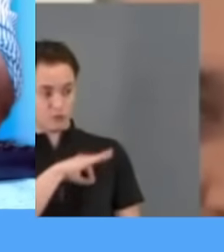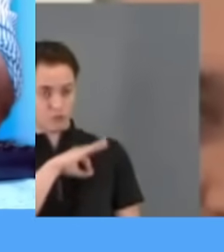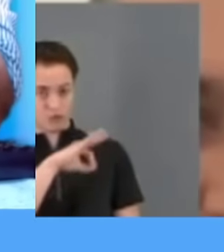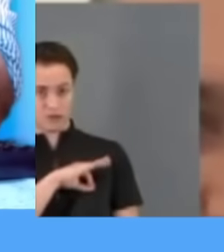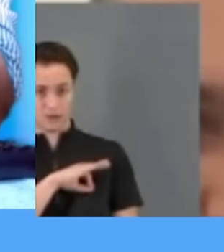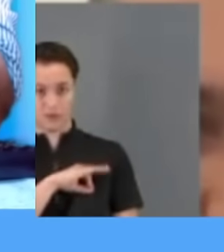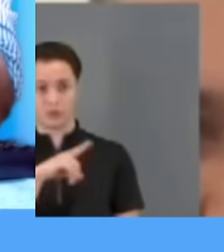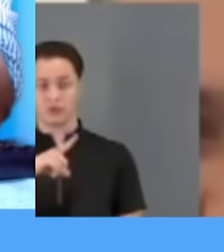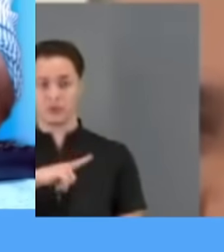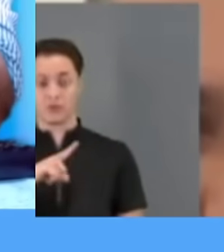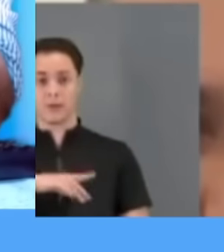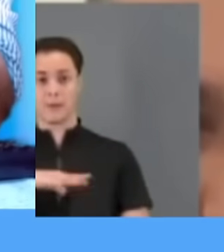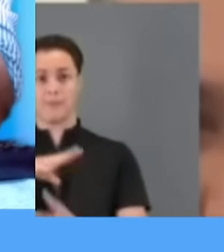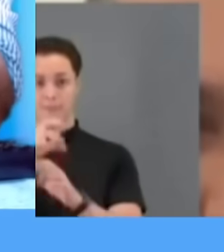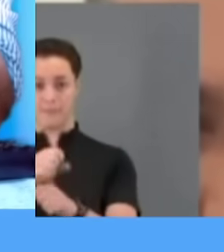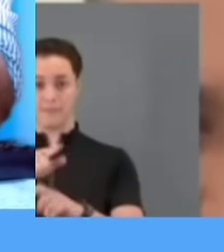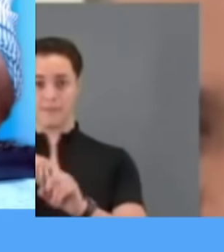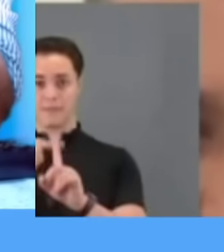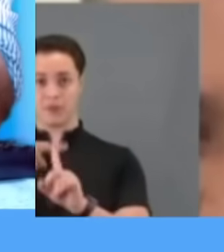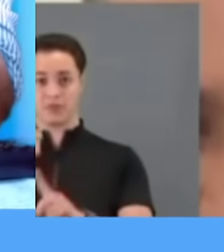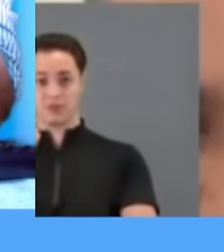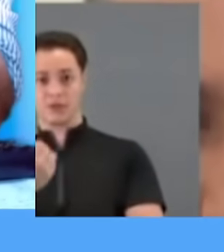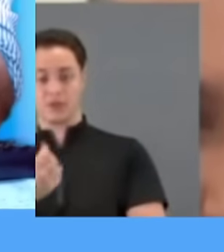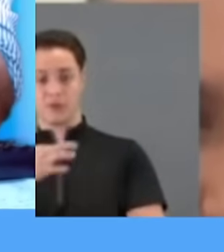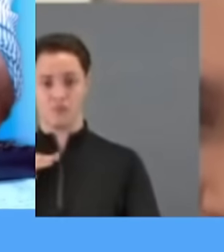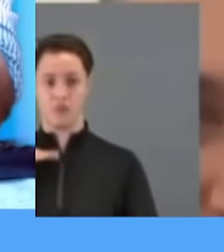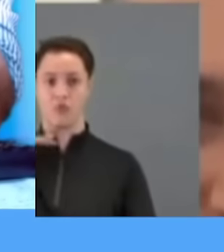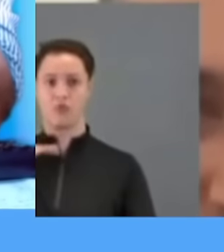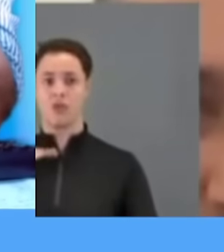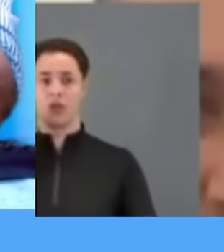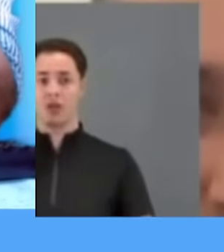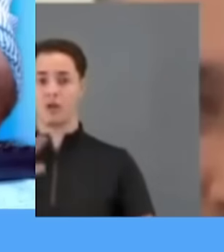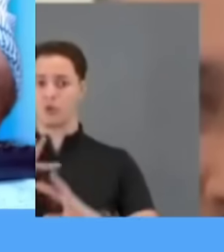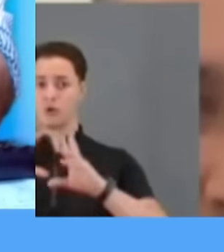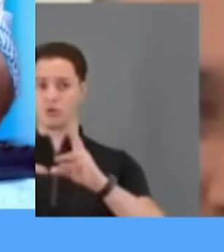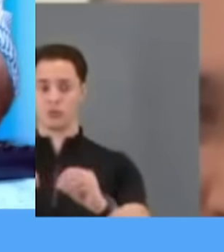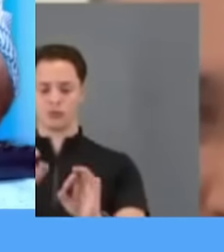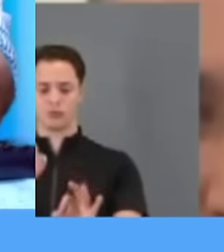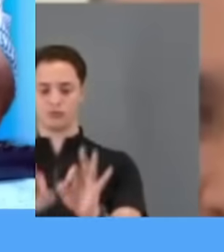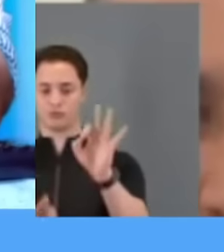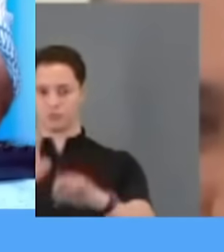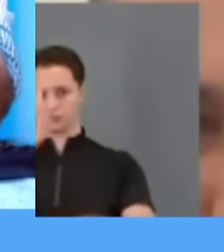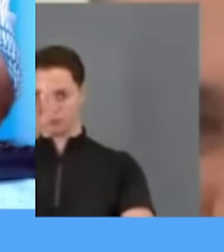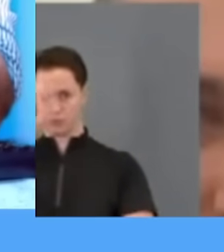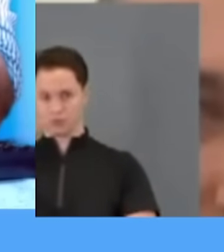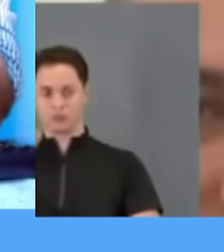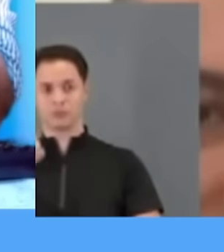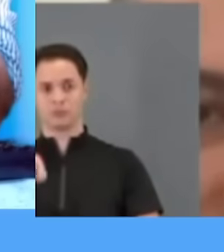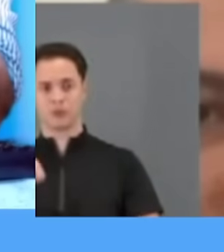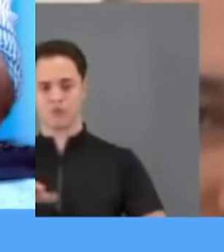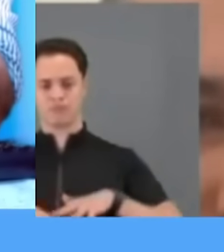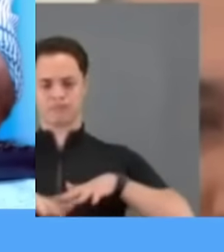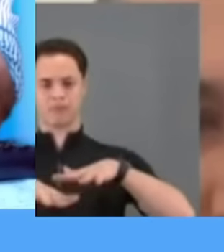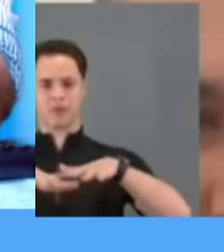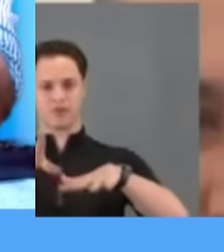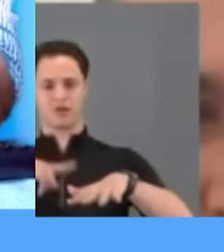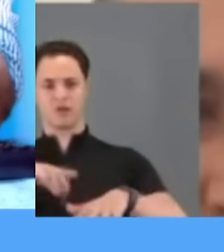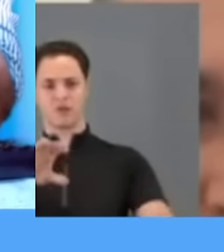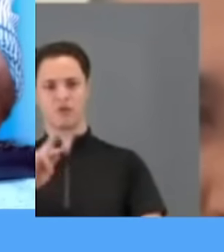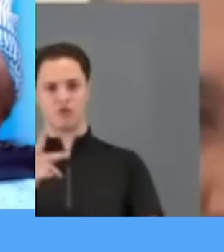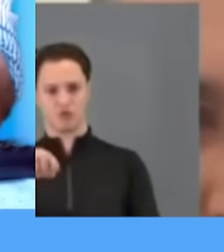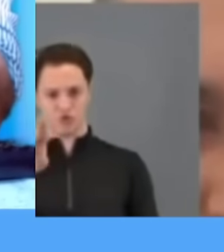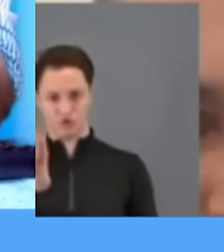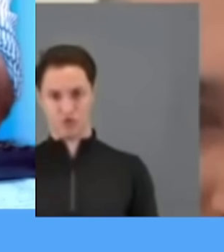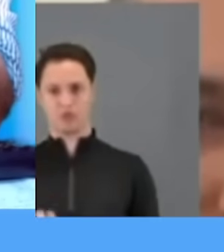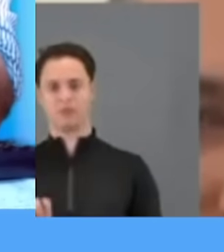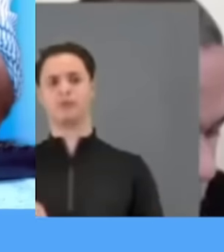tínhamos, ademais, 16 policiais do voluntário. Esse era todo o efetivo escalado pelo batalhão de choque, por ordens superiores